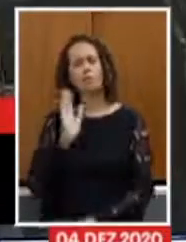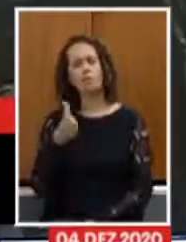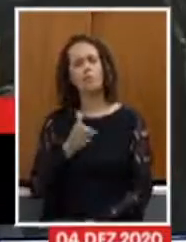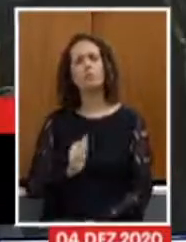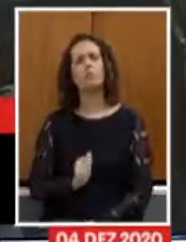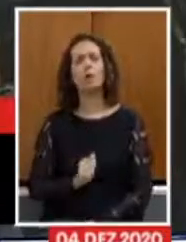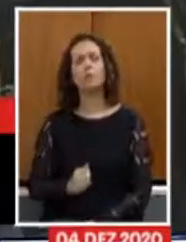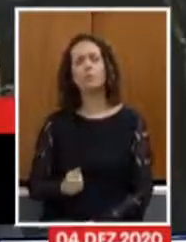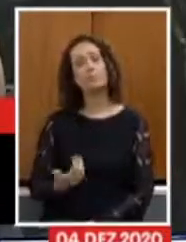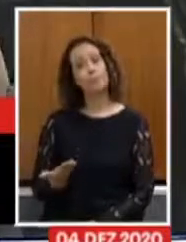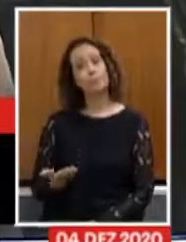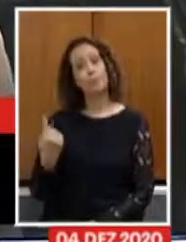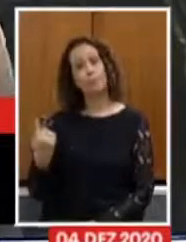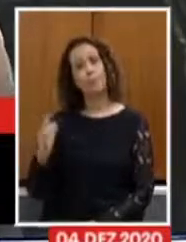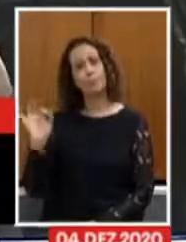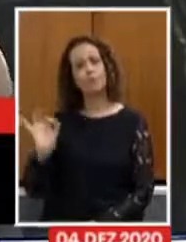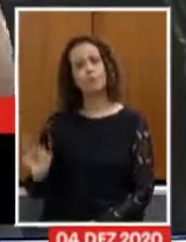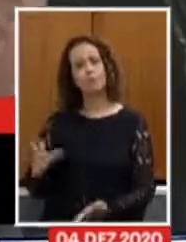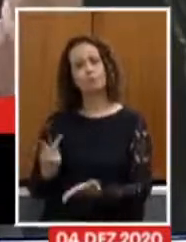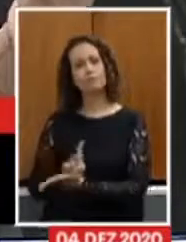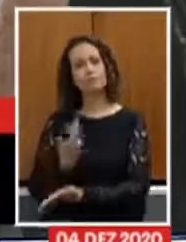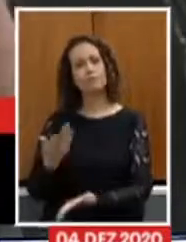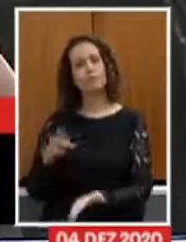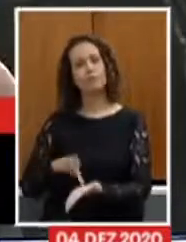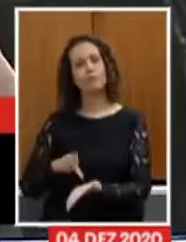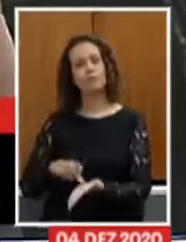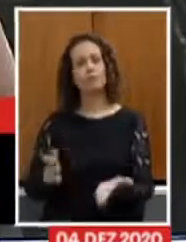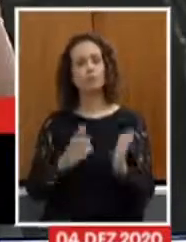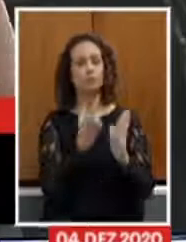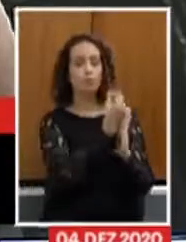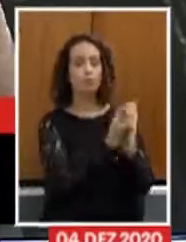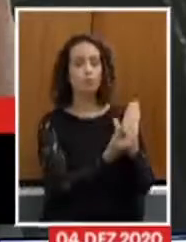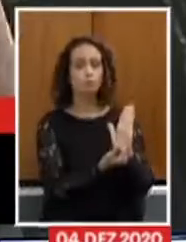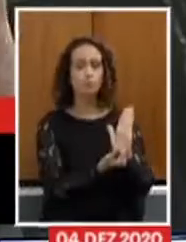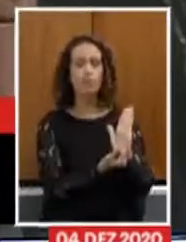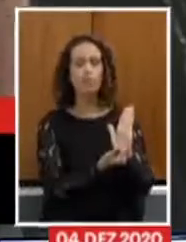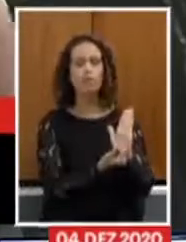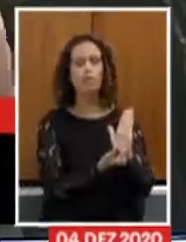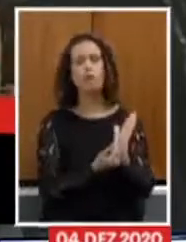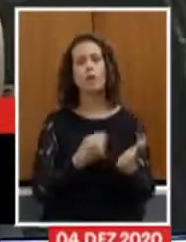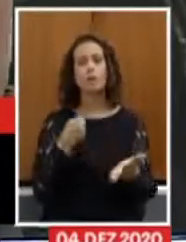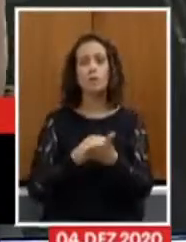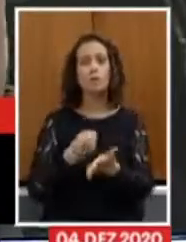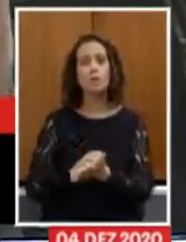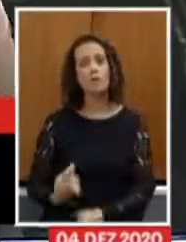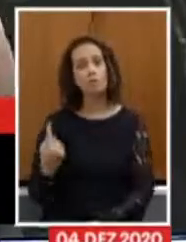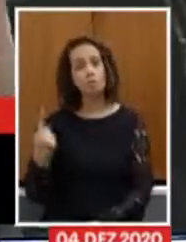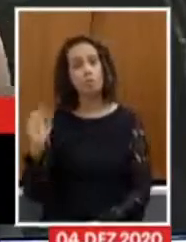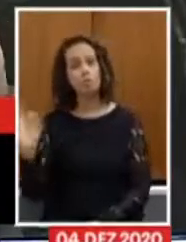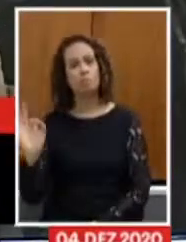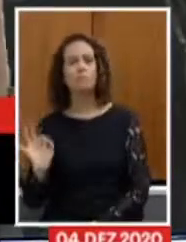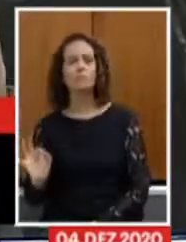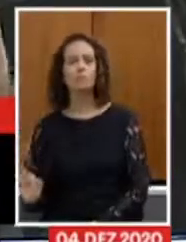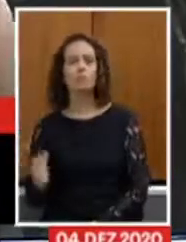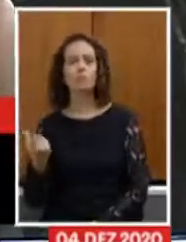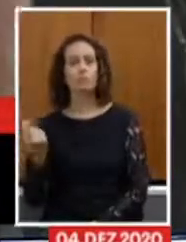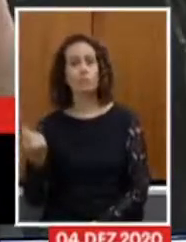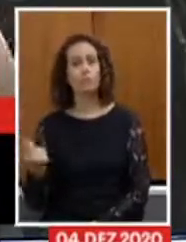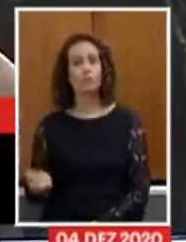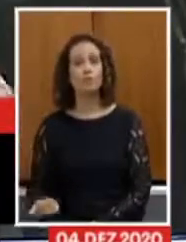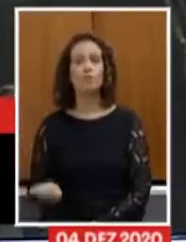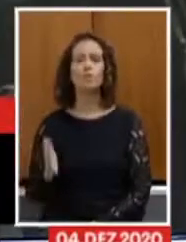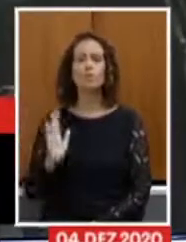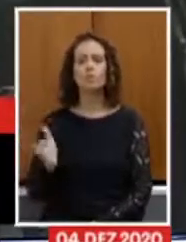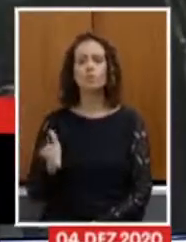de 1% de todo o orçamento do Estado. Nós estamos lutando para que 1% deste orçamento